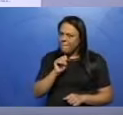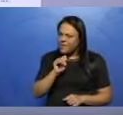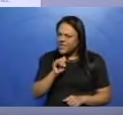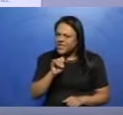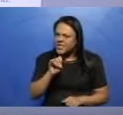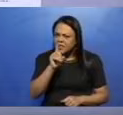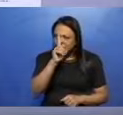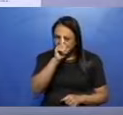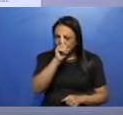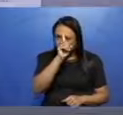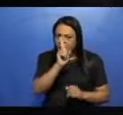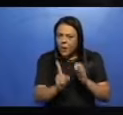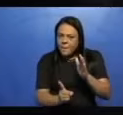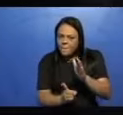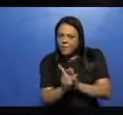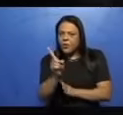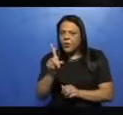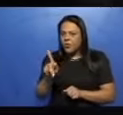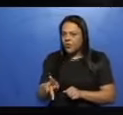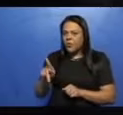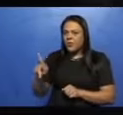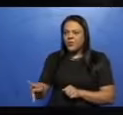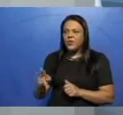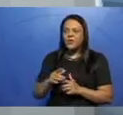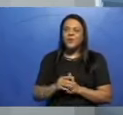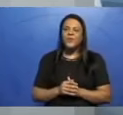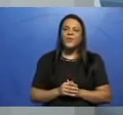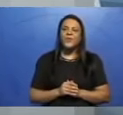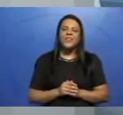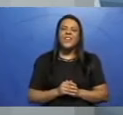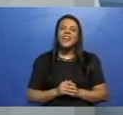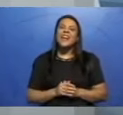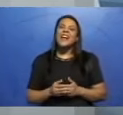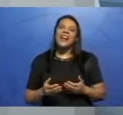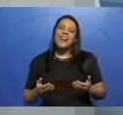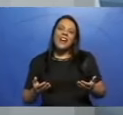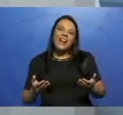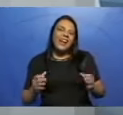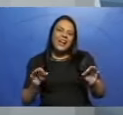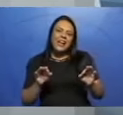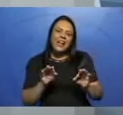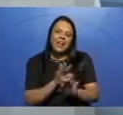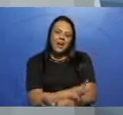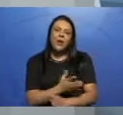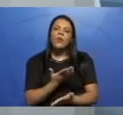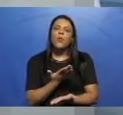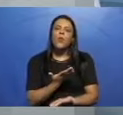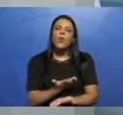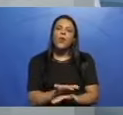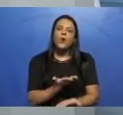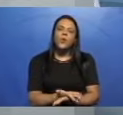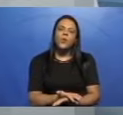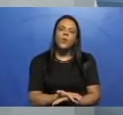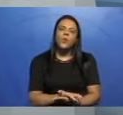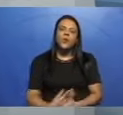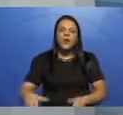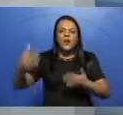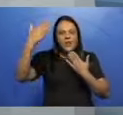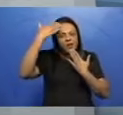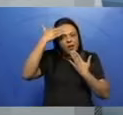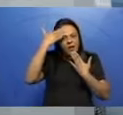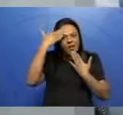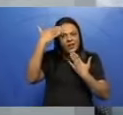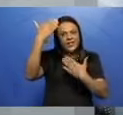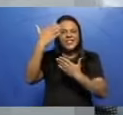professores, respectivos professores. E por aqui nós acabamos a nossa aula. Agradeço